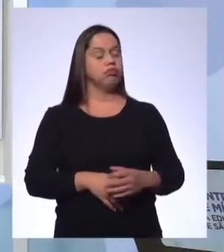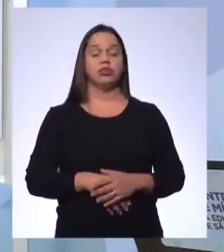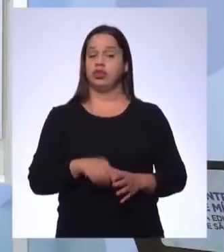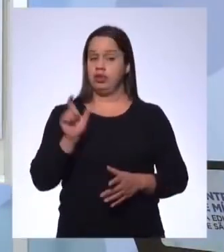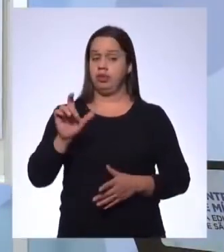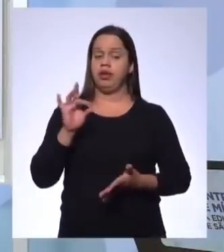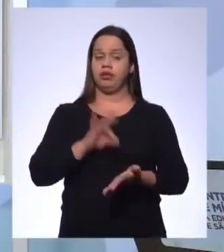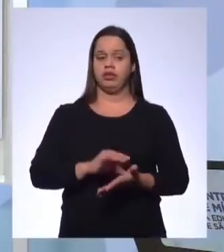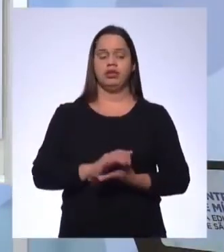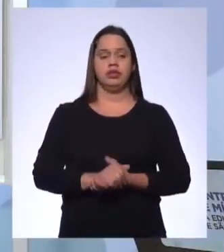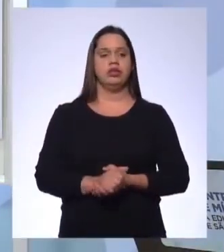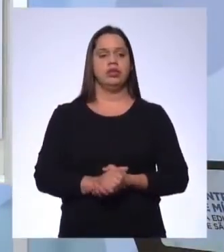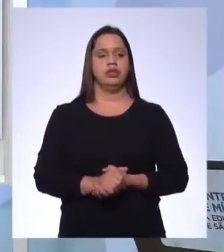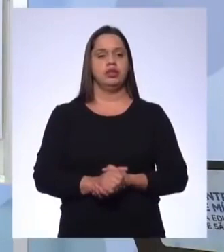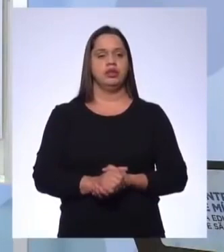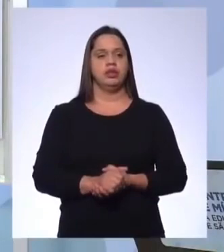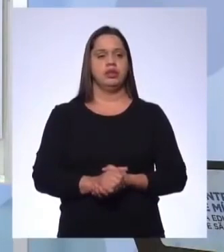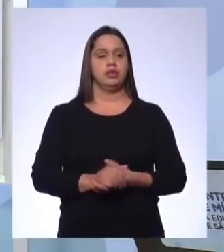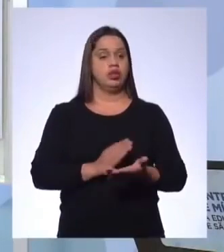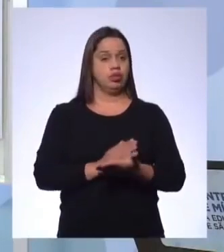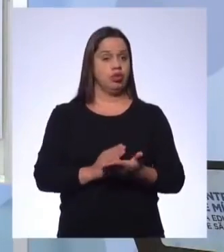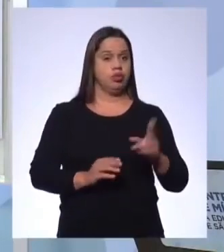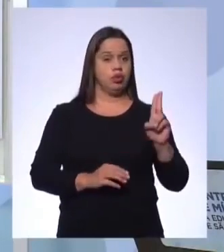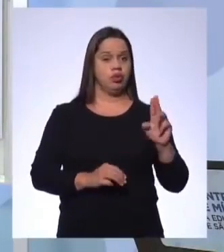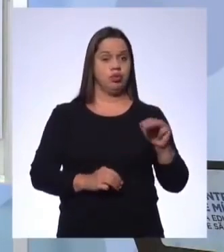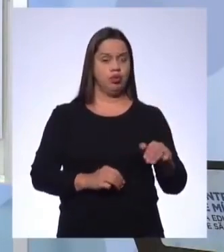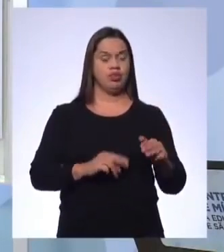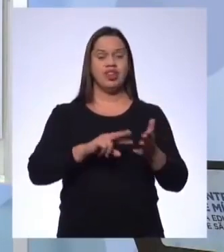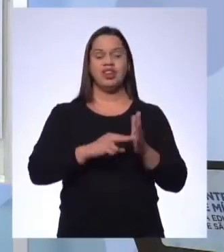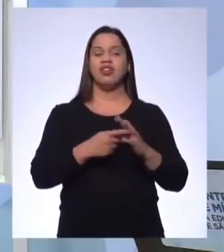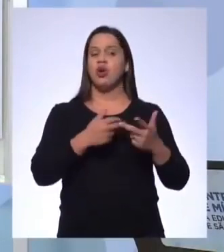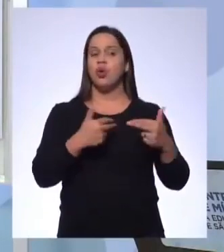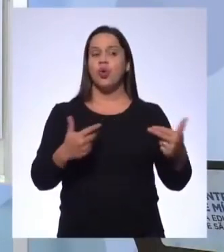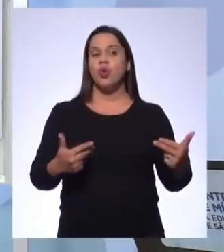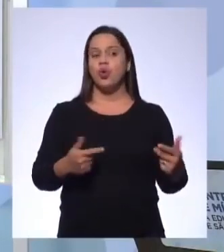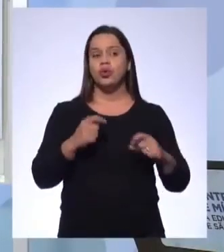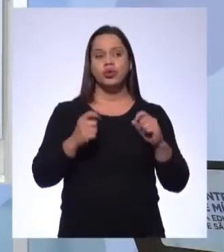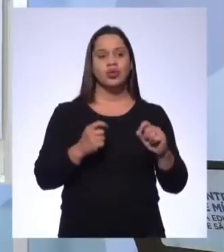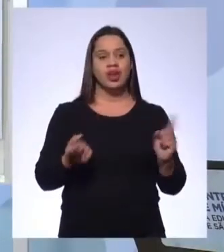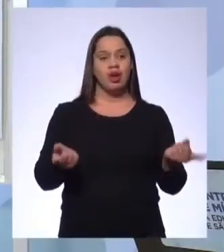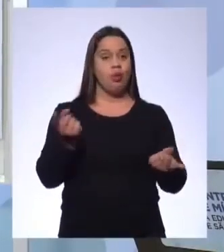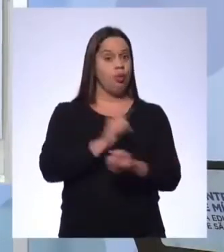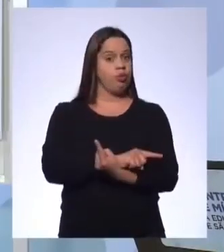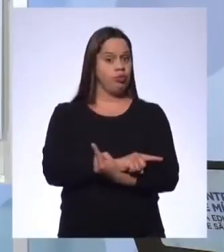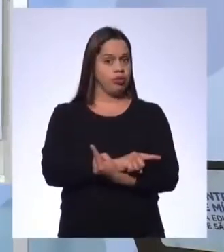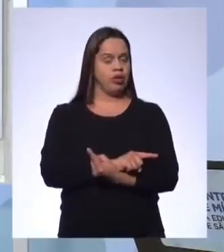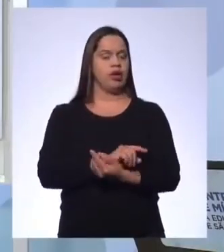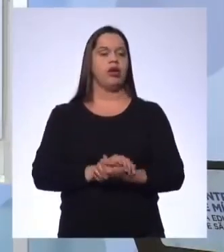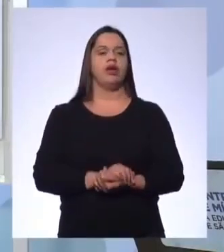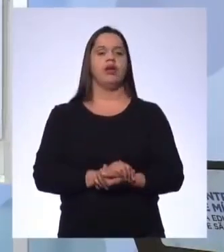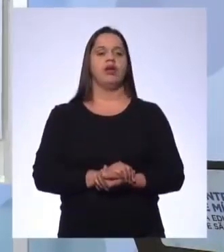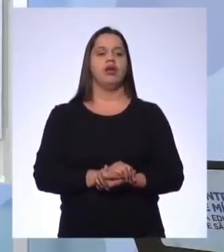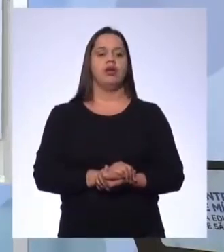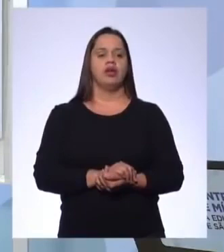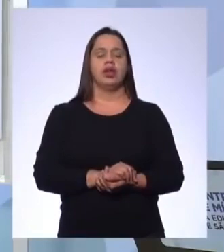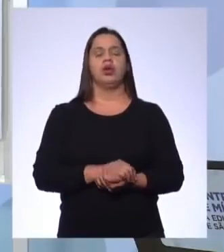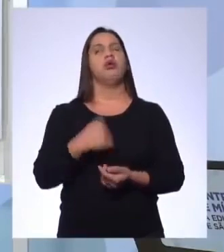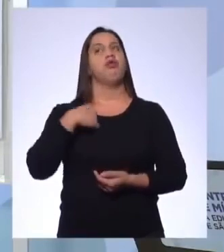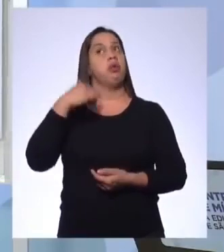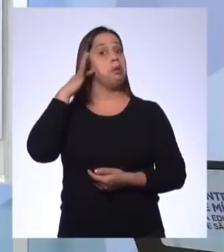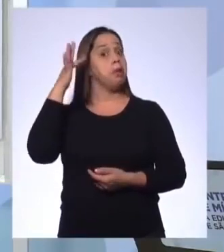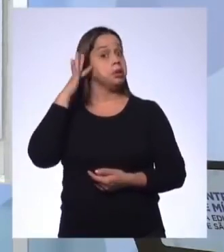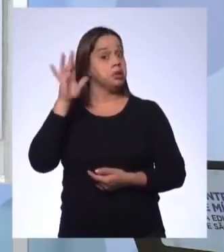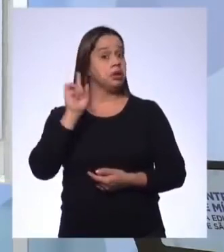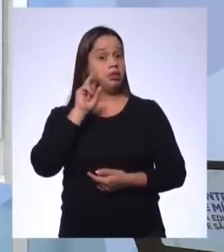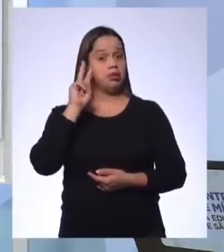existe. Esse prefixo an significa uma coisa negativa, é o contrário, tá? Então, eu vou fazer a dedução. Então, eu